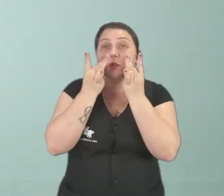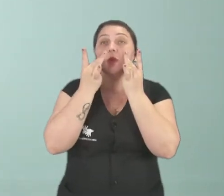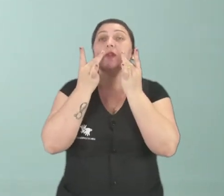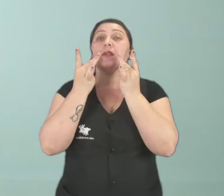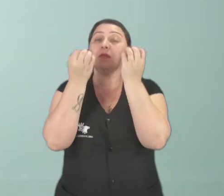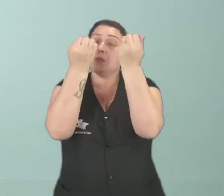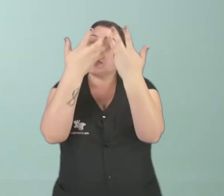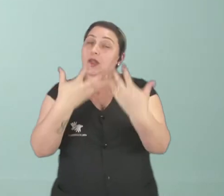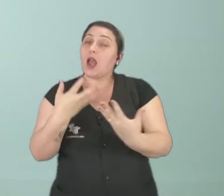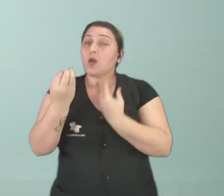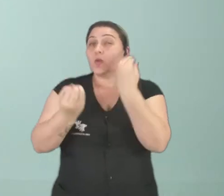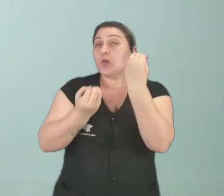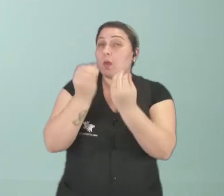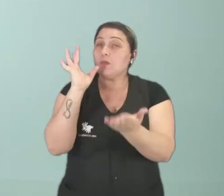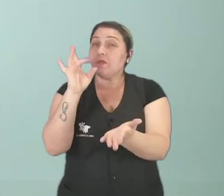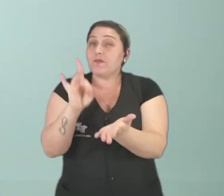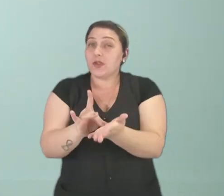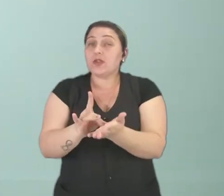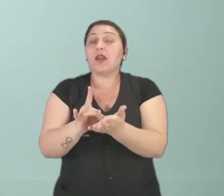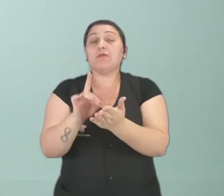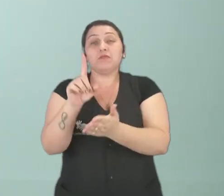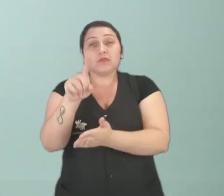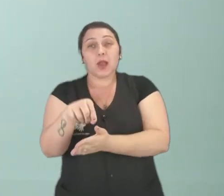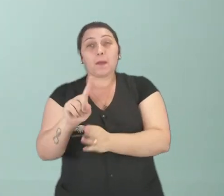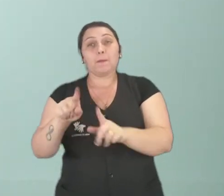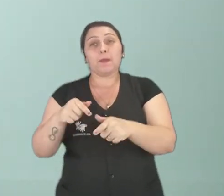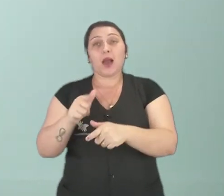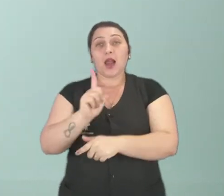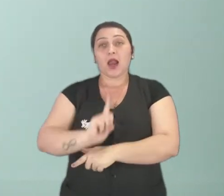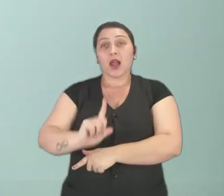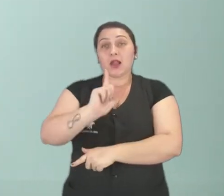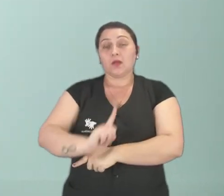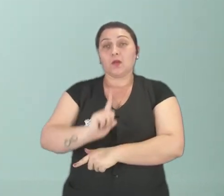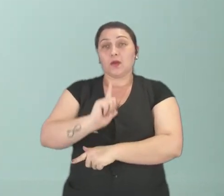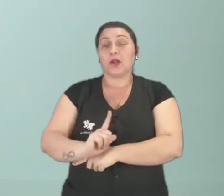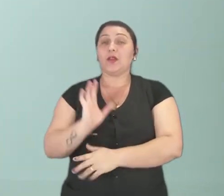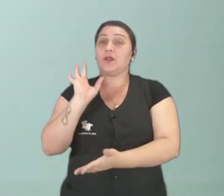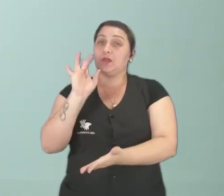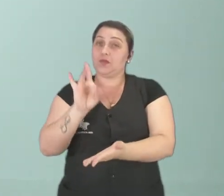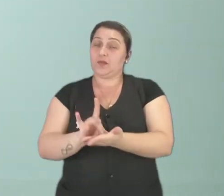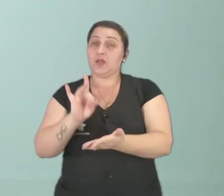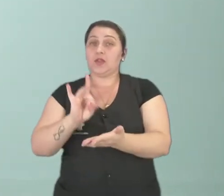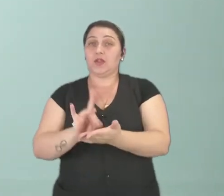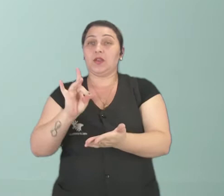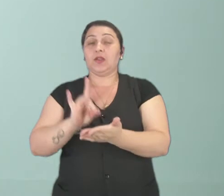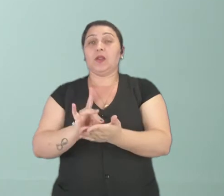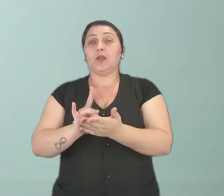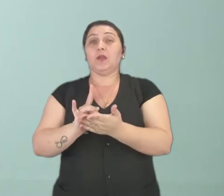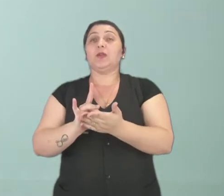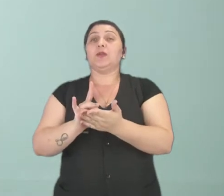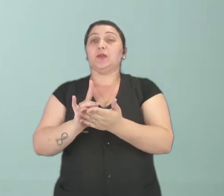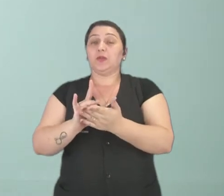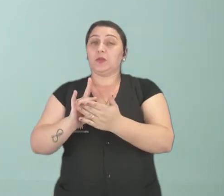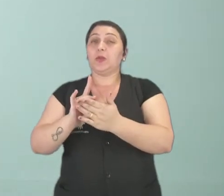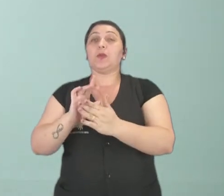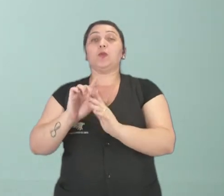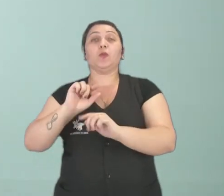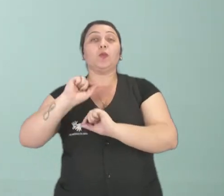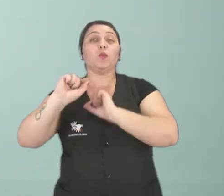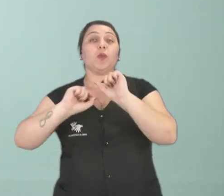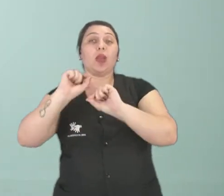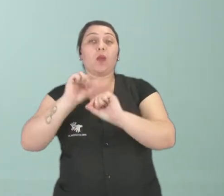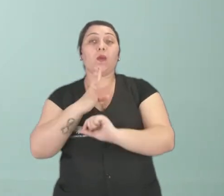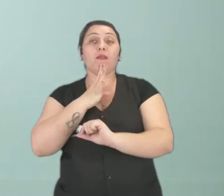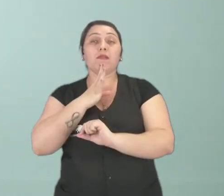contar para nós como é que é. Mas o que a gente sabe da literatura é que são situações muito mais avançadas do que conhecemos.